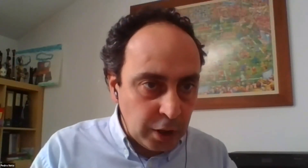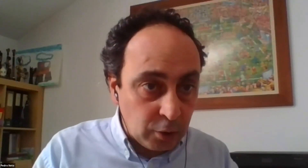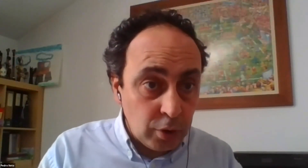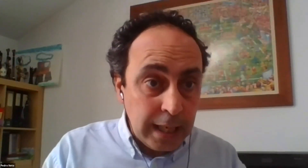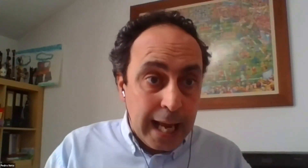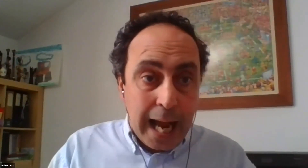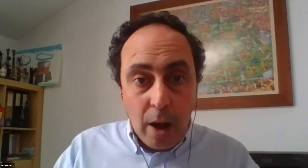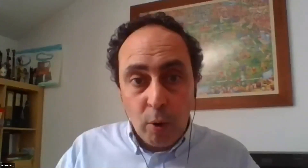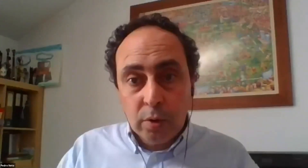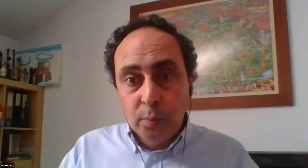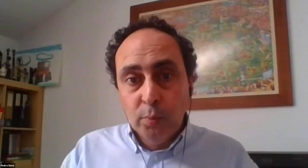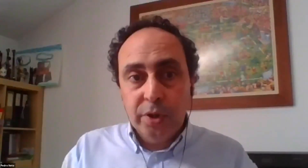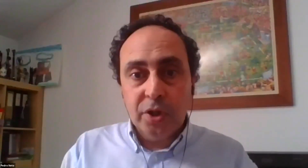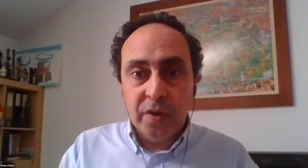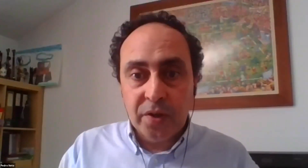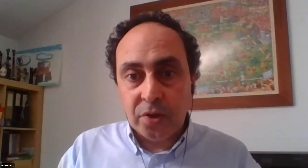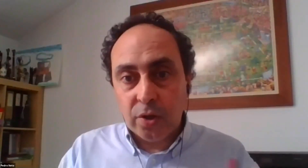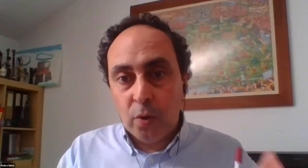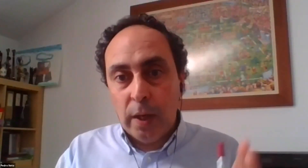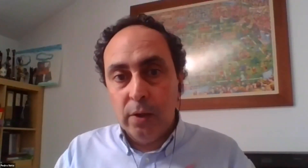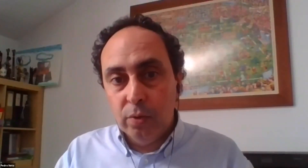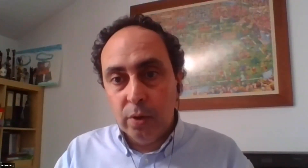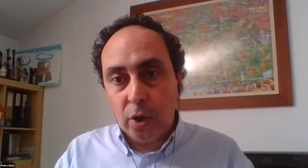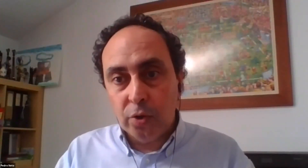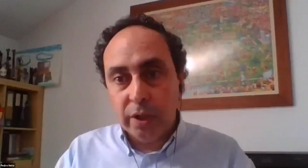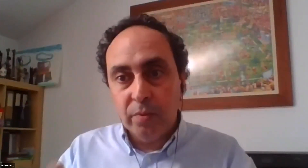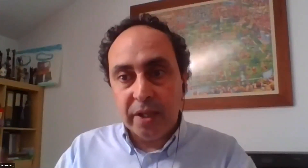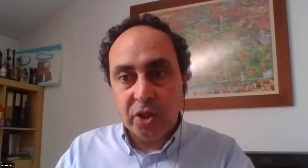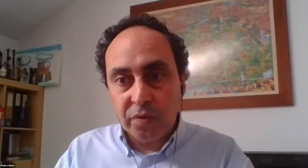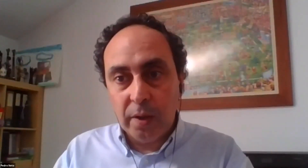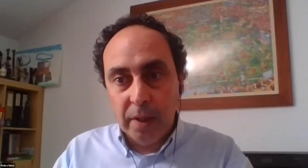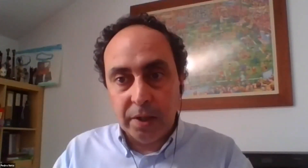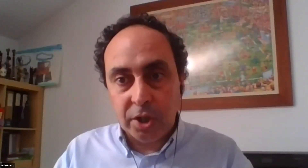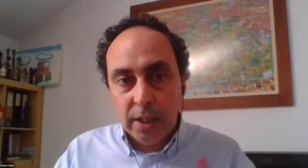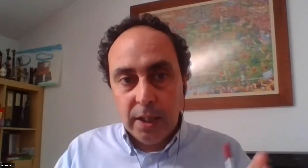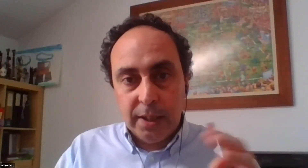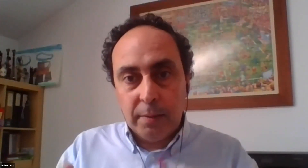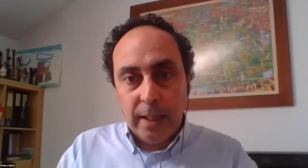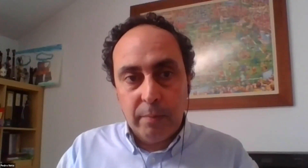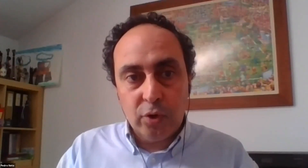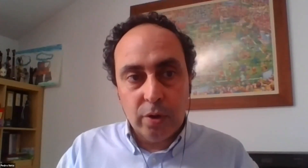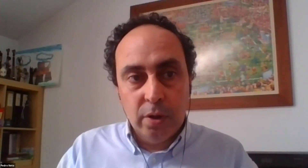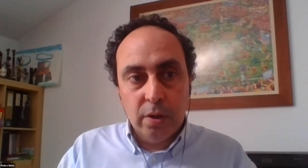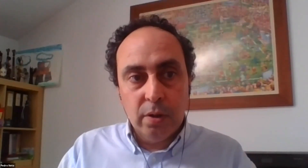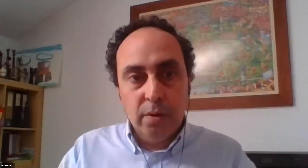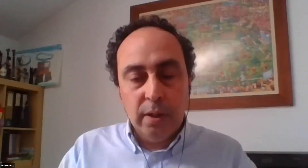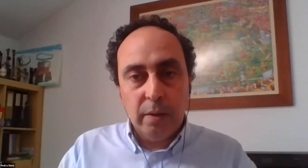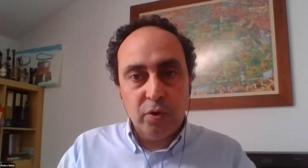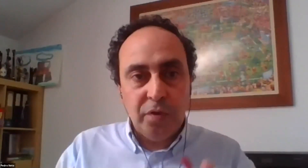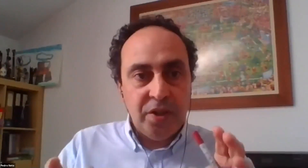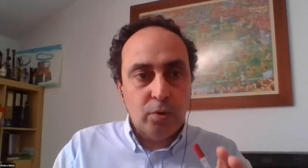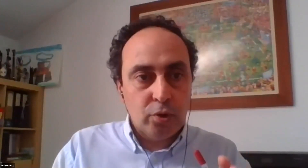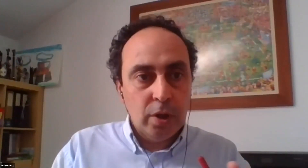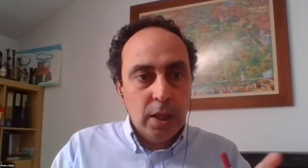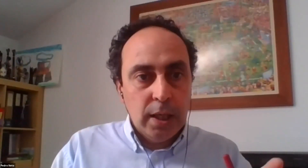dos projetos. Algo que muitas vezes, quando nós não temos estas ferramentas e que trabalhamos em